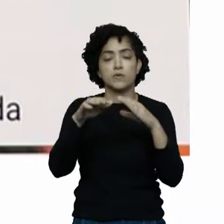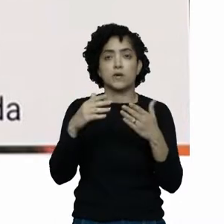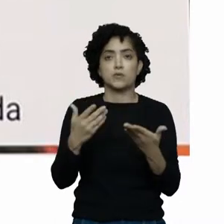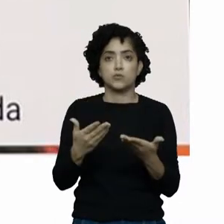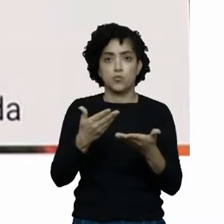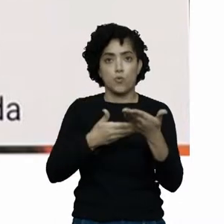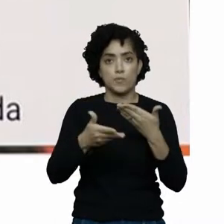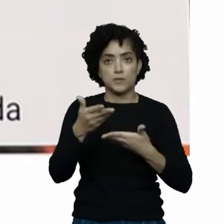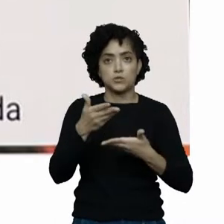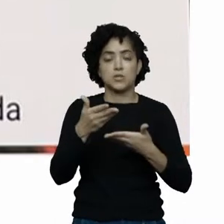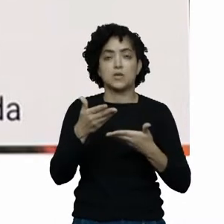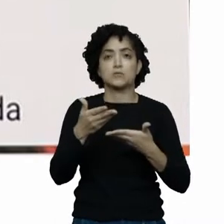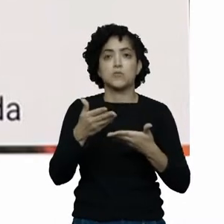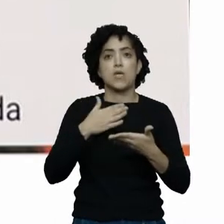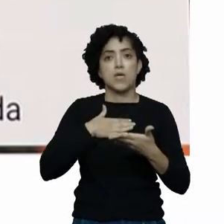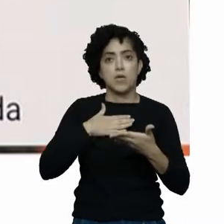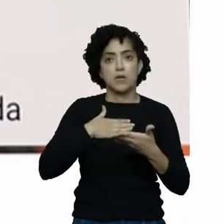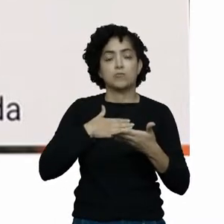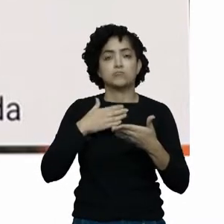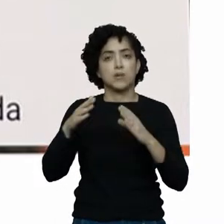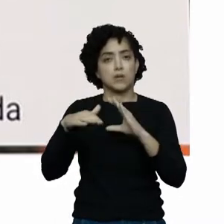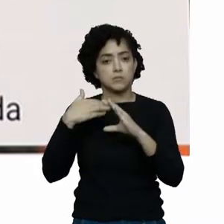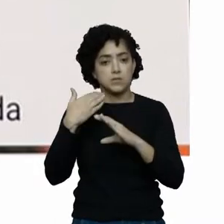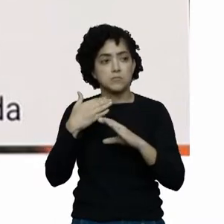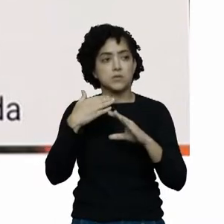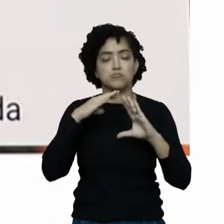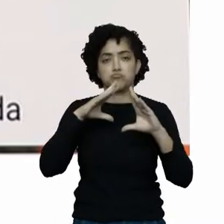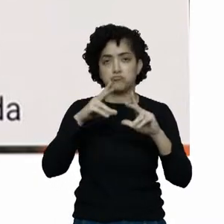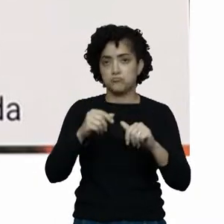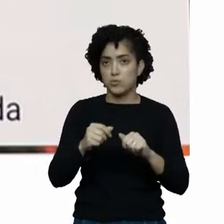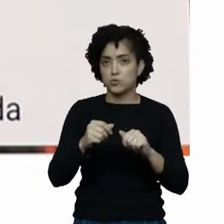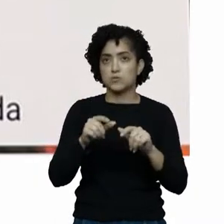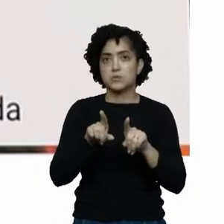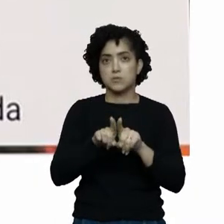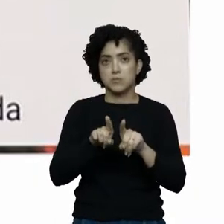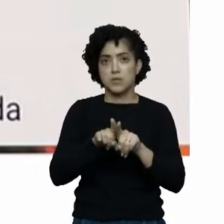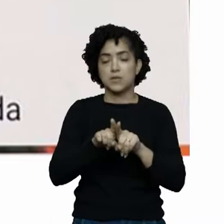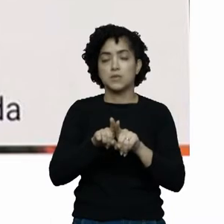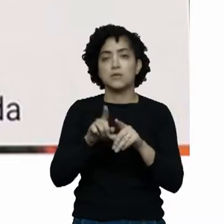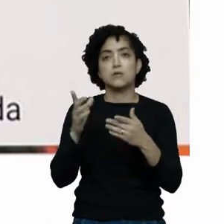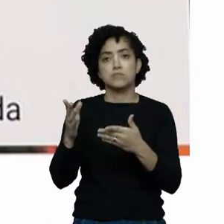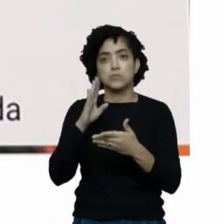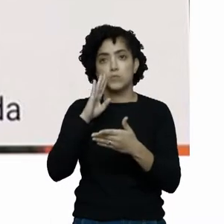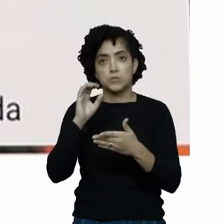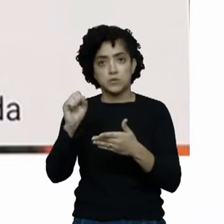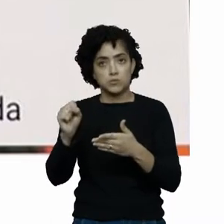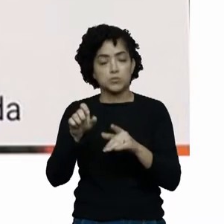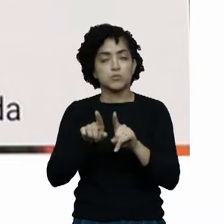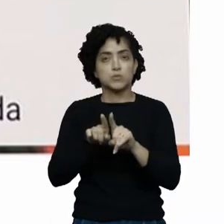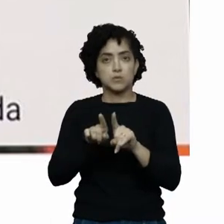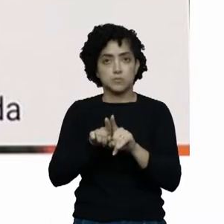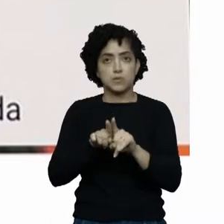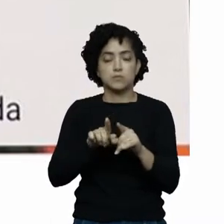e eu recebi todos receberam e o deputado Bruno também recebeu